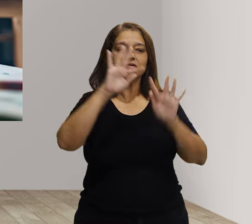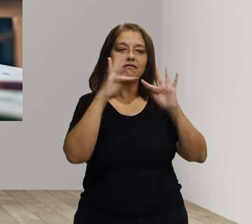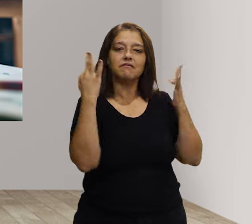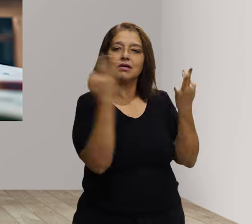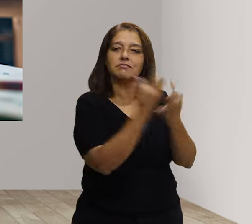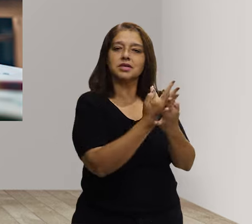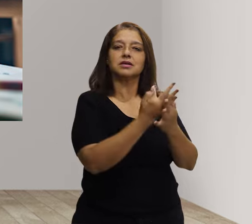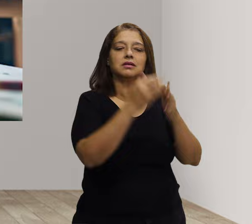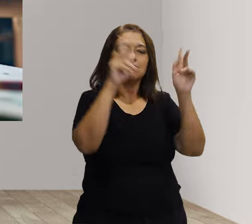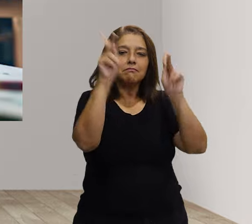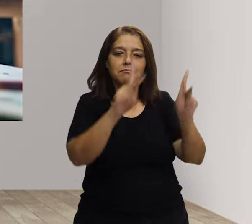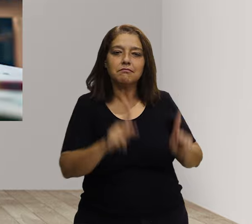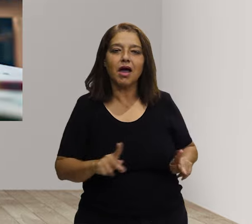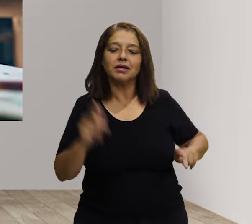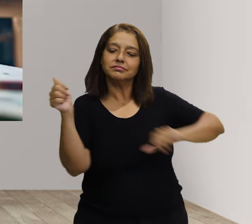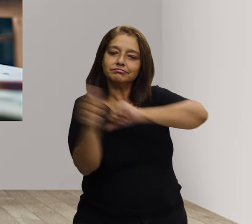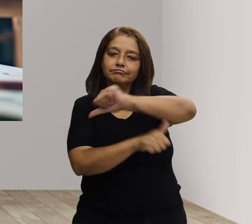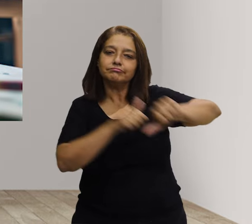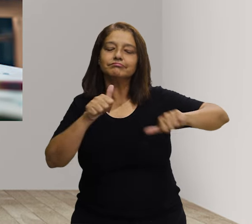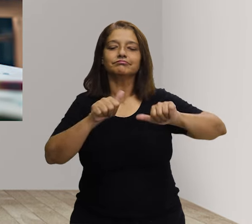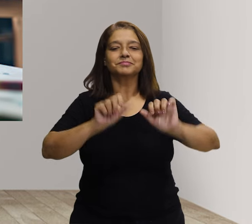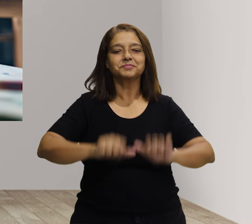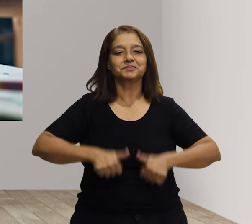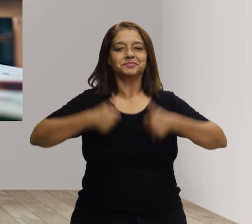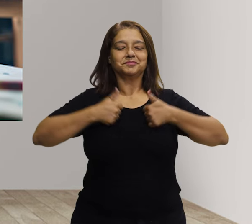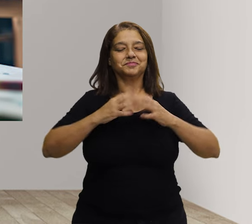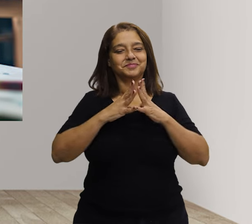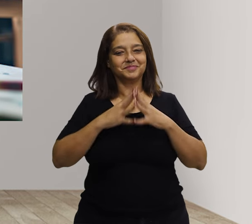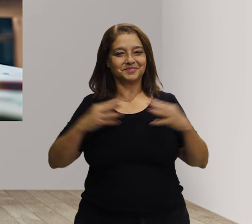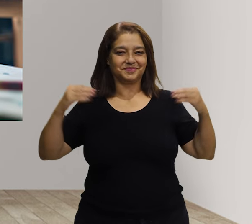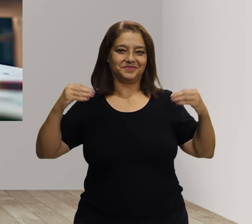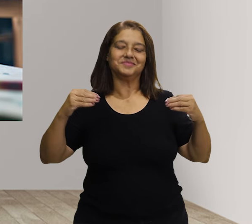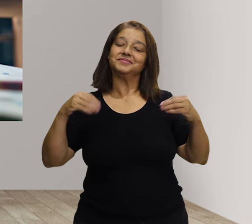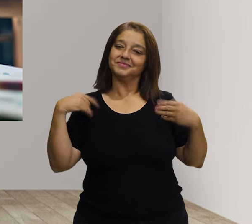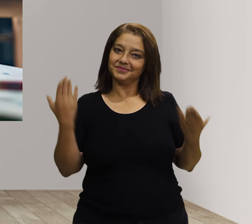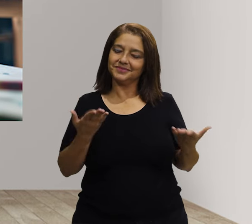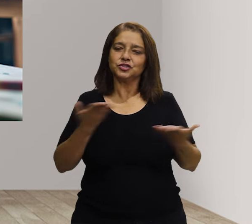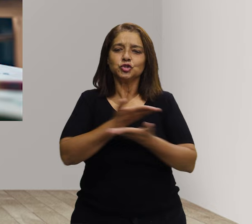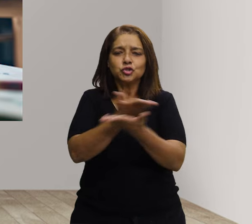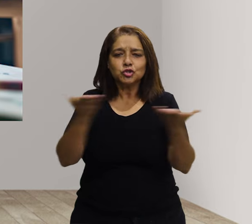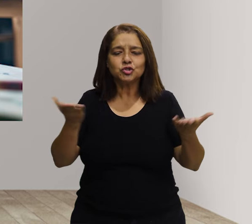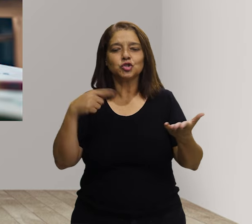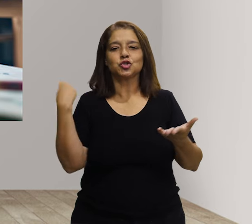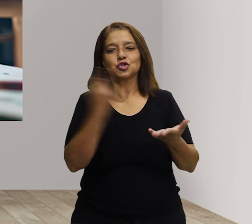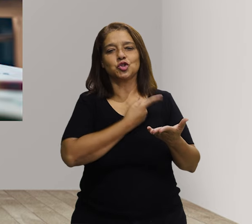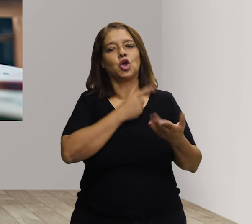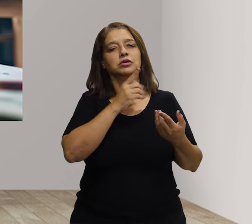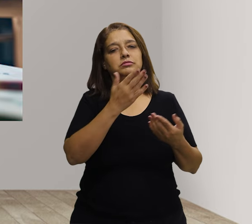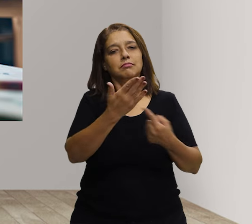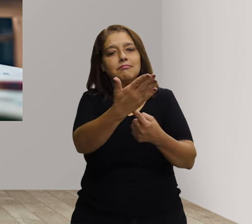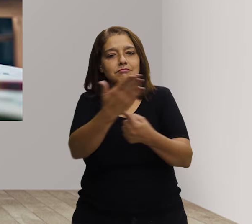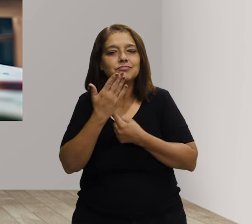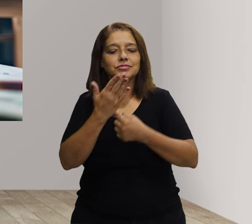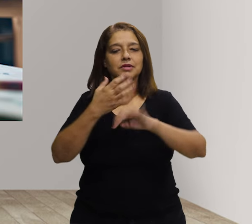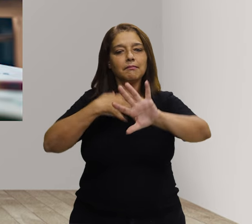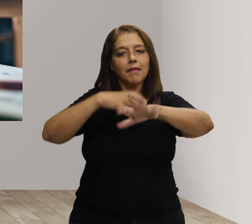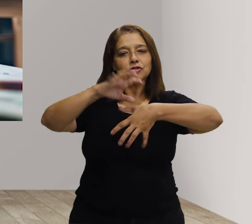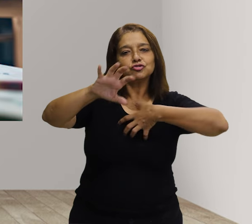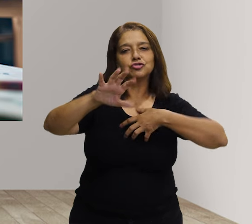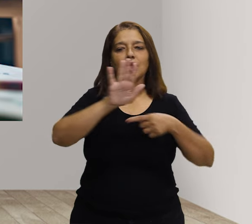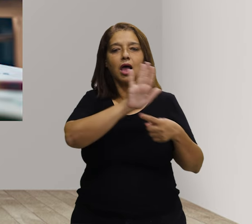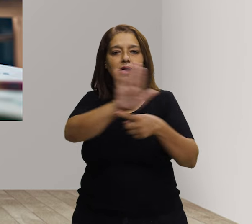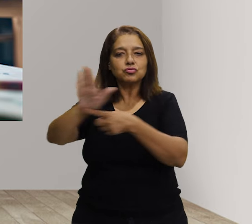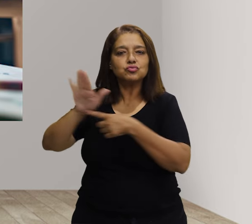seja transformadora e curativa. Esse é um chamado à empatia e à cooperação. Quando